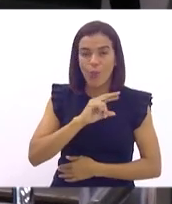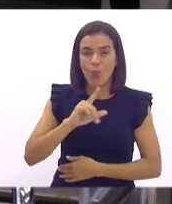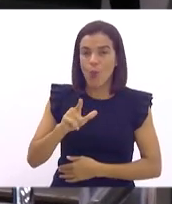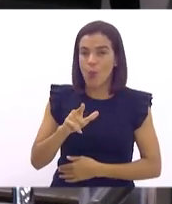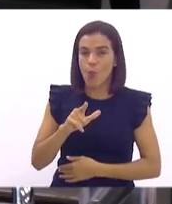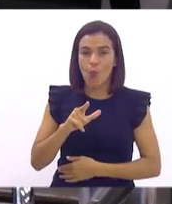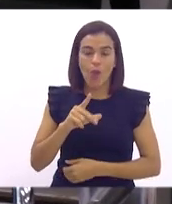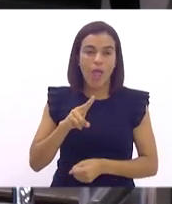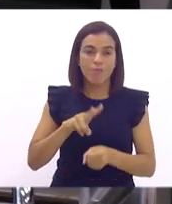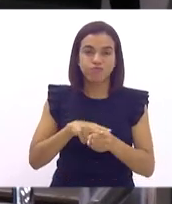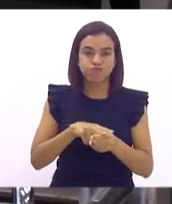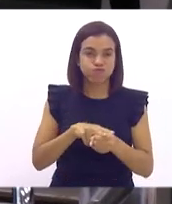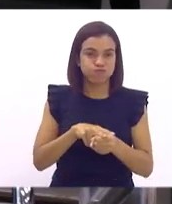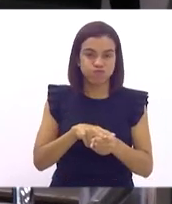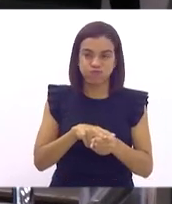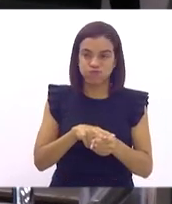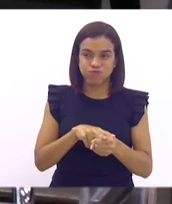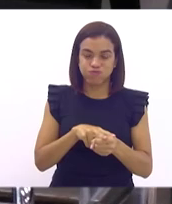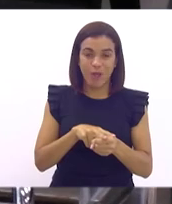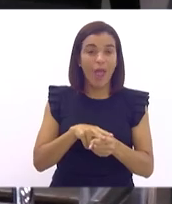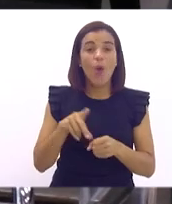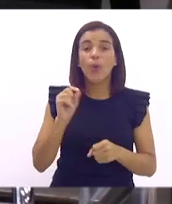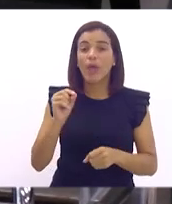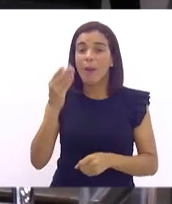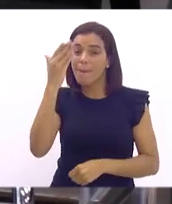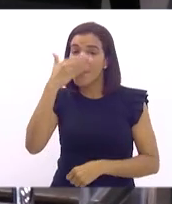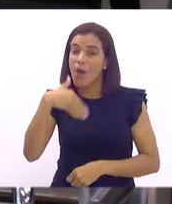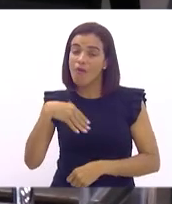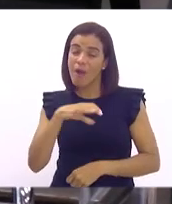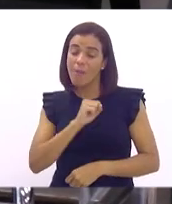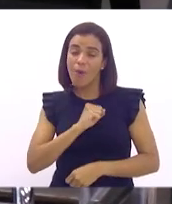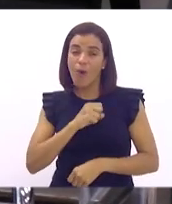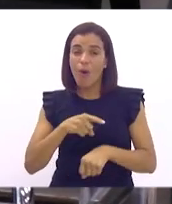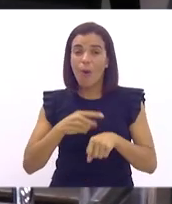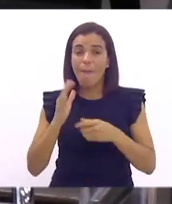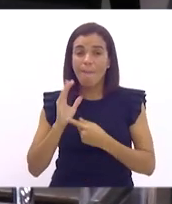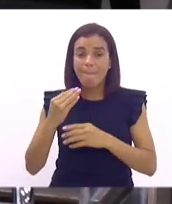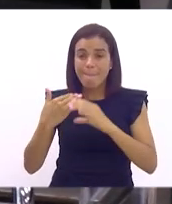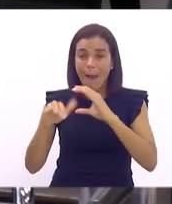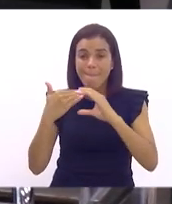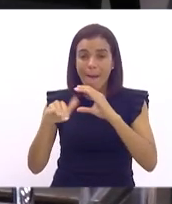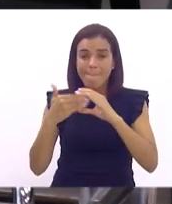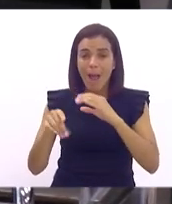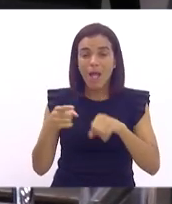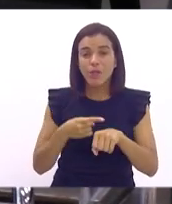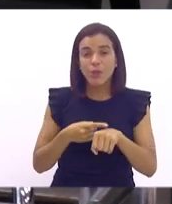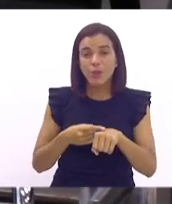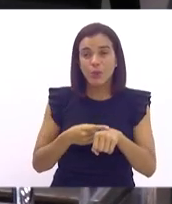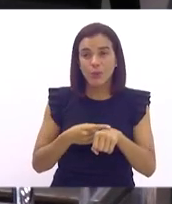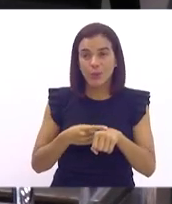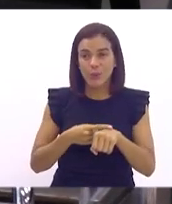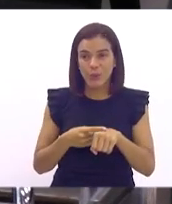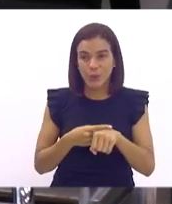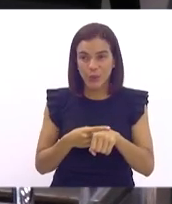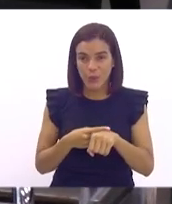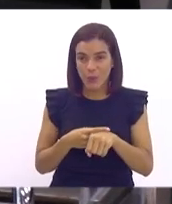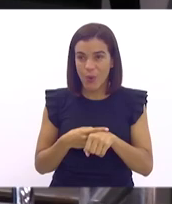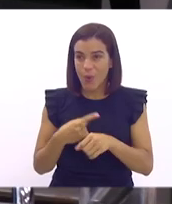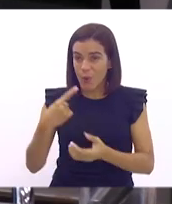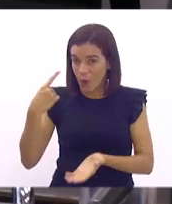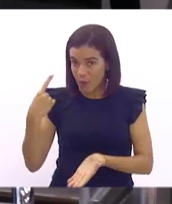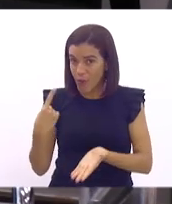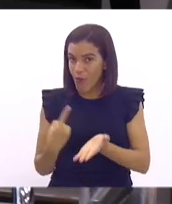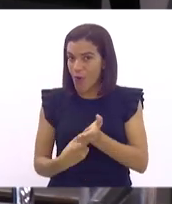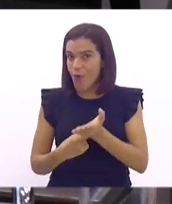virgindade da adolescente, é o nude. O casal, quando combina de postar algo juntos, é